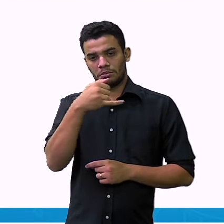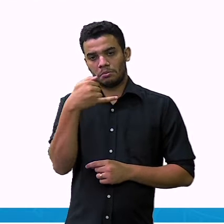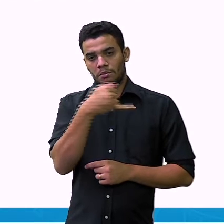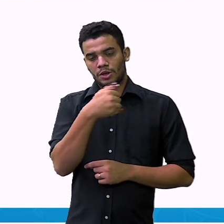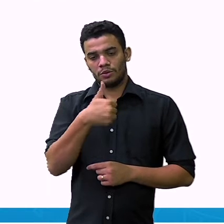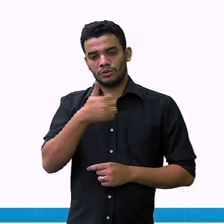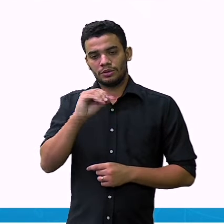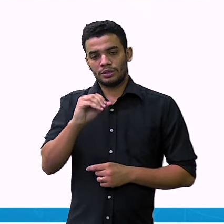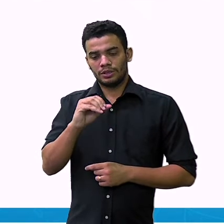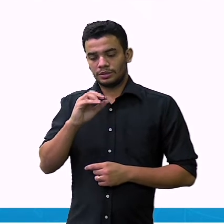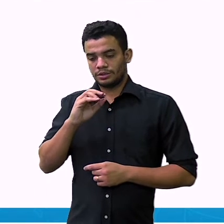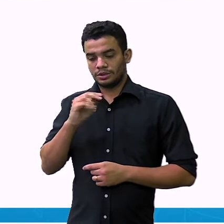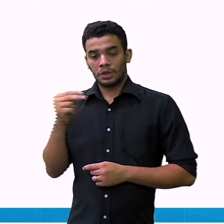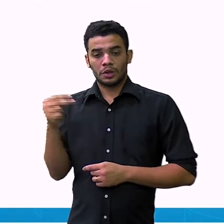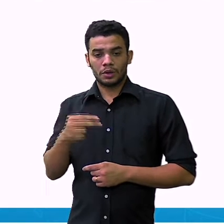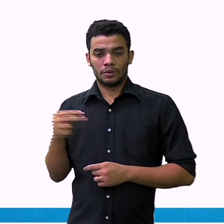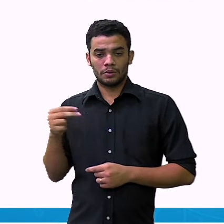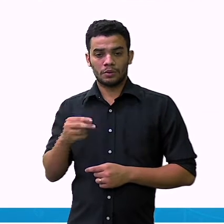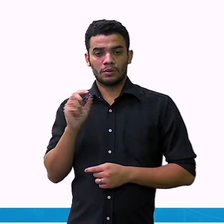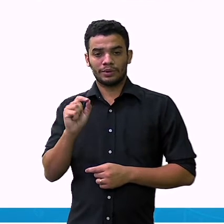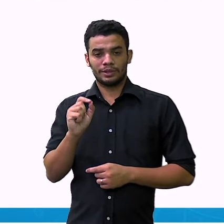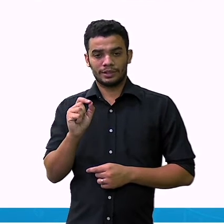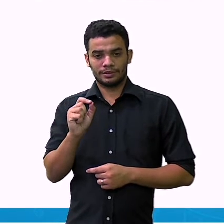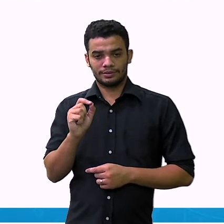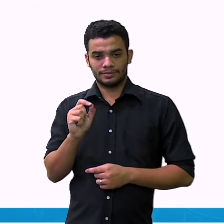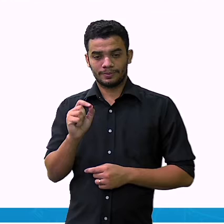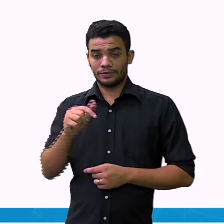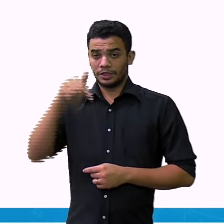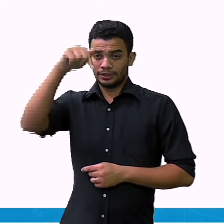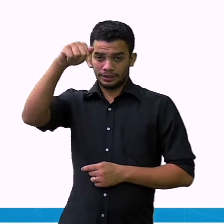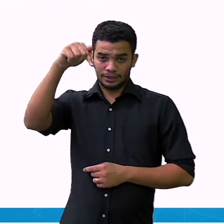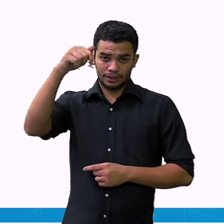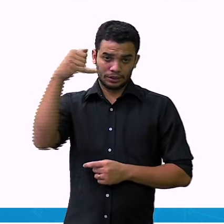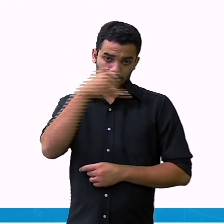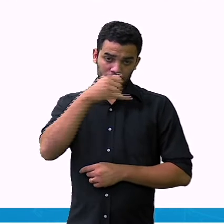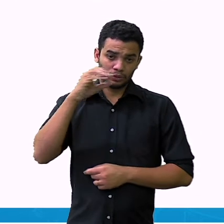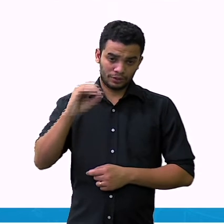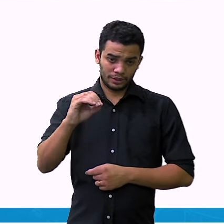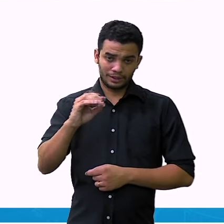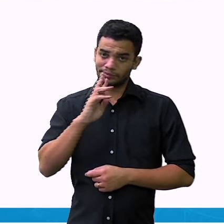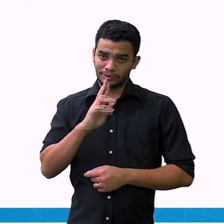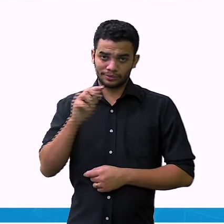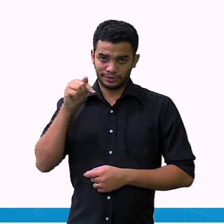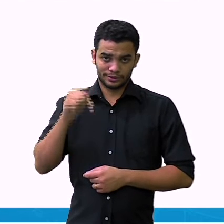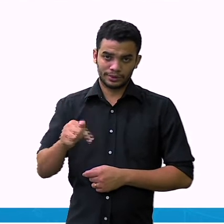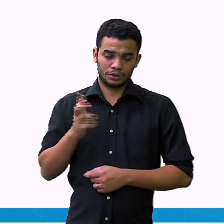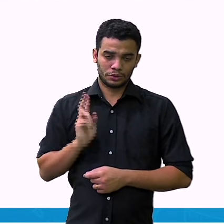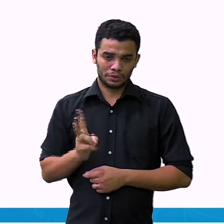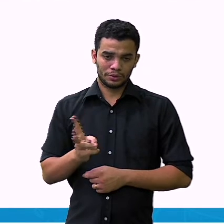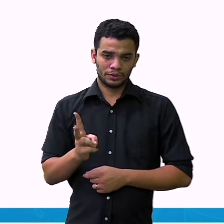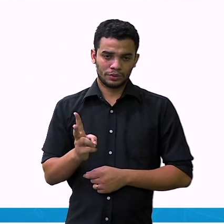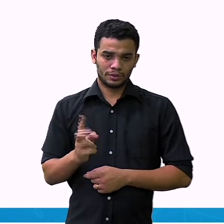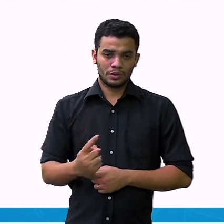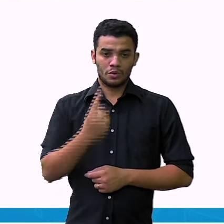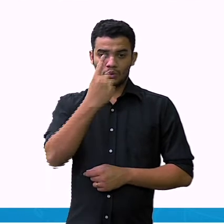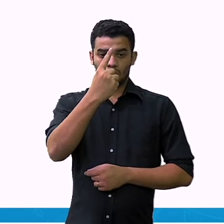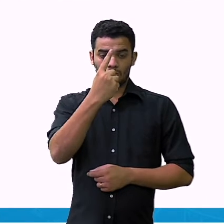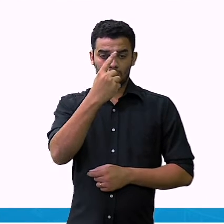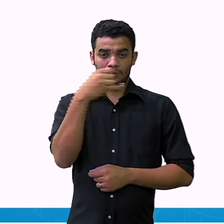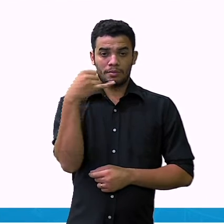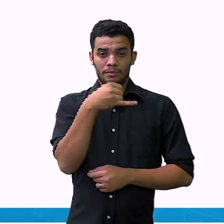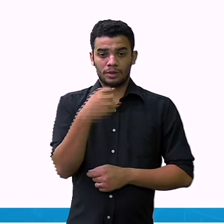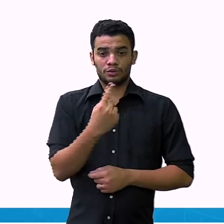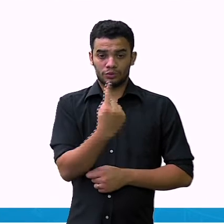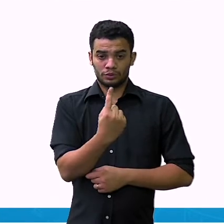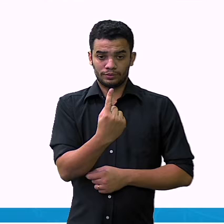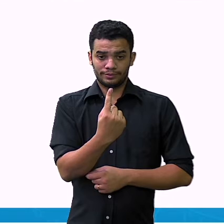igualdade. 7, tira 0, eu vou continuar com 7, não tirei nada. 1, tira